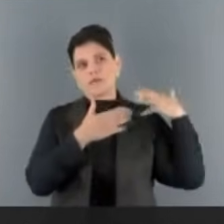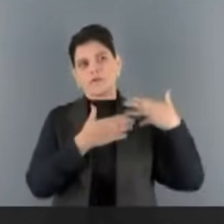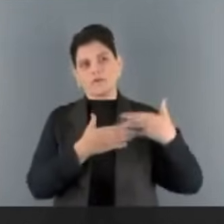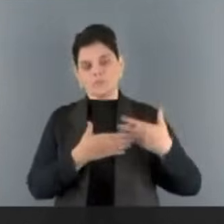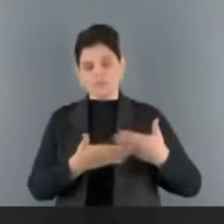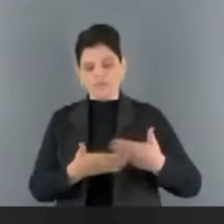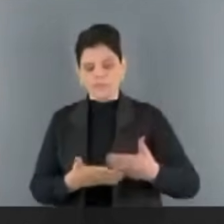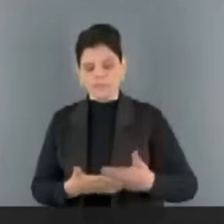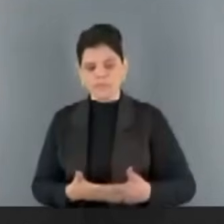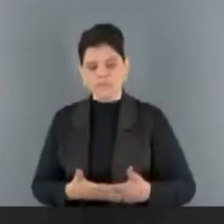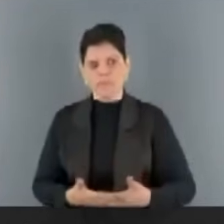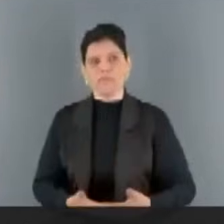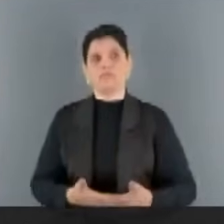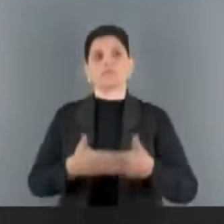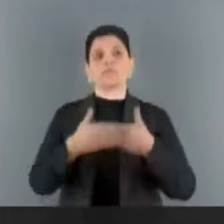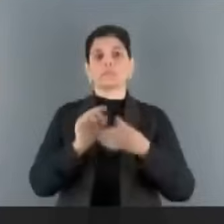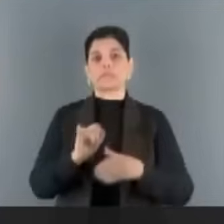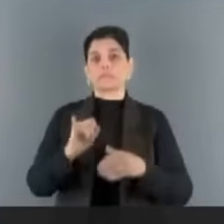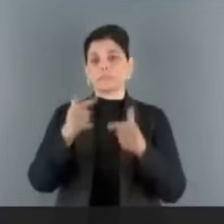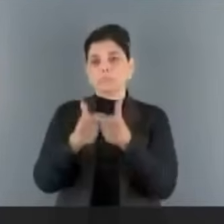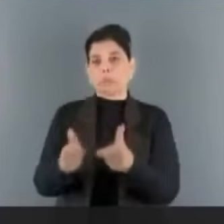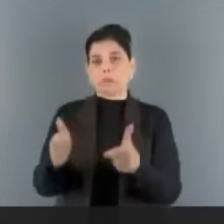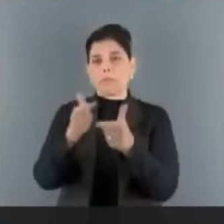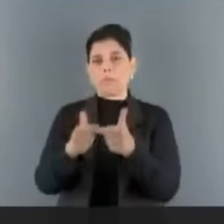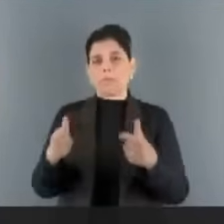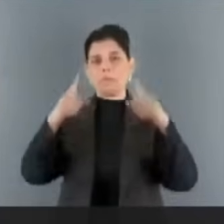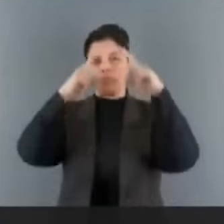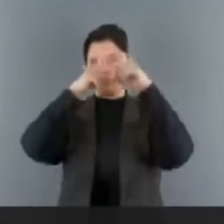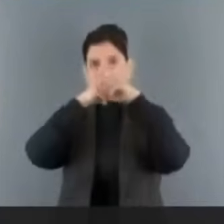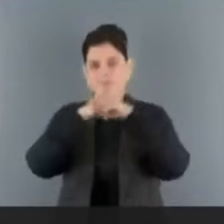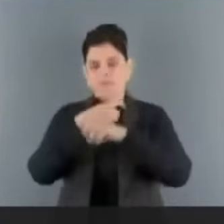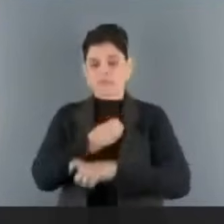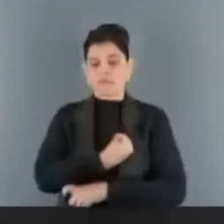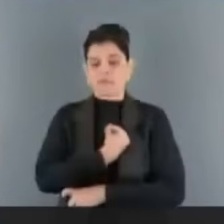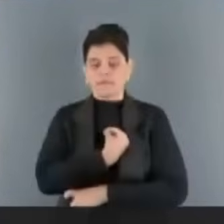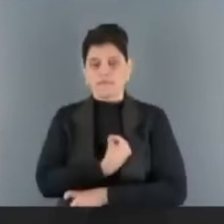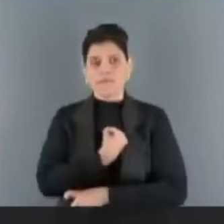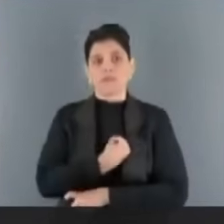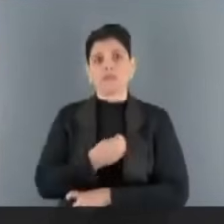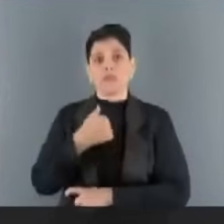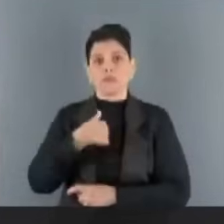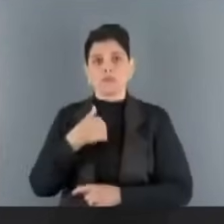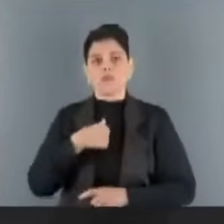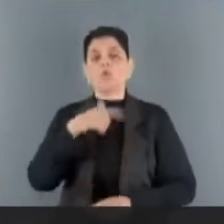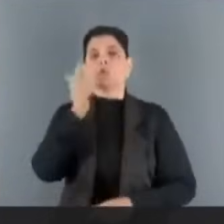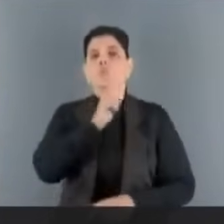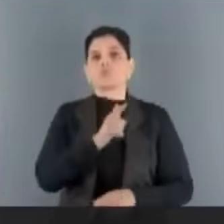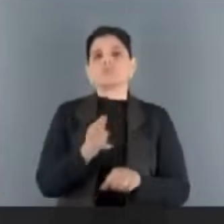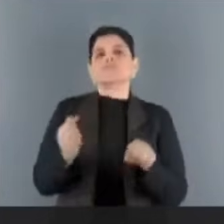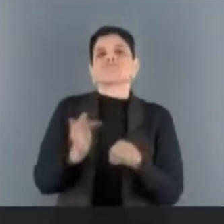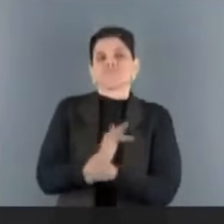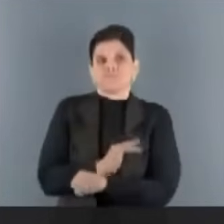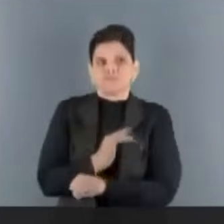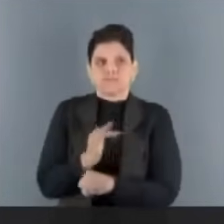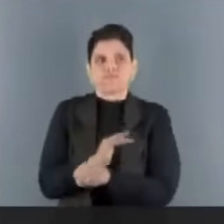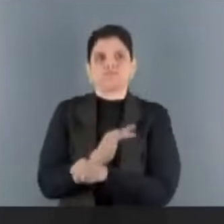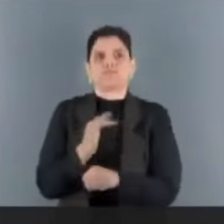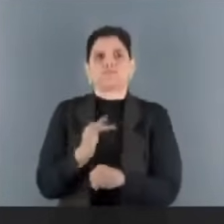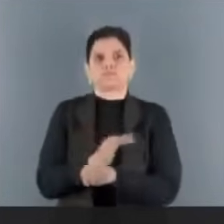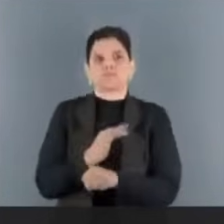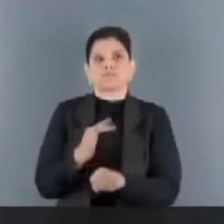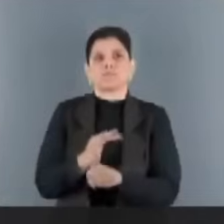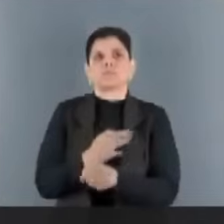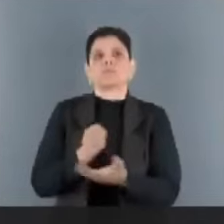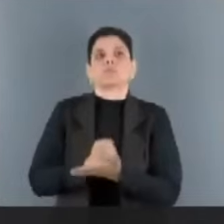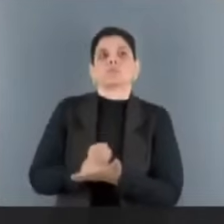em momentos difíceis da nossa vida, gerenciar as crises. A senhora não gerencia uma crise